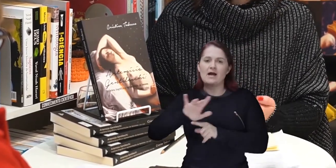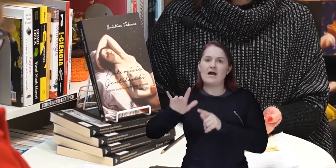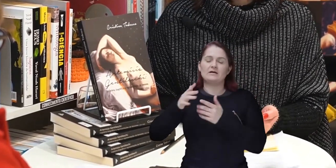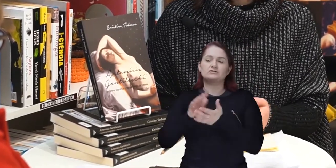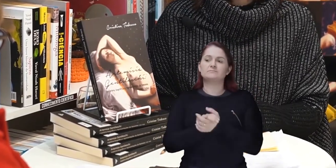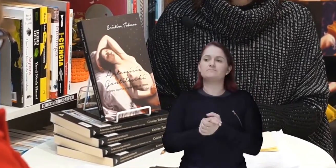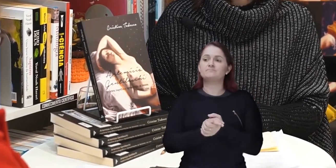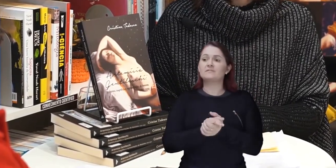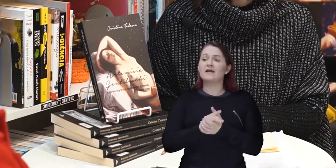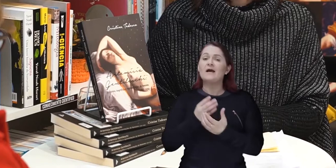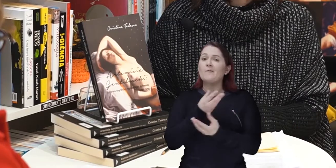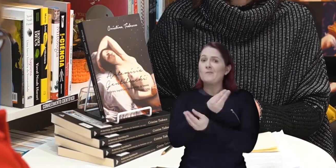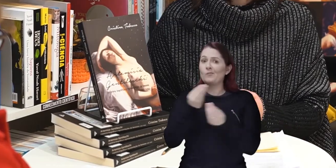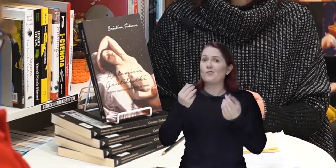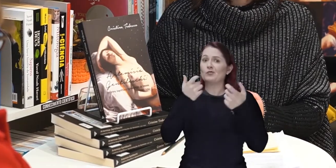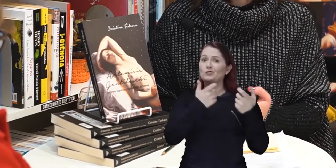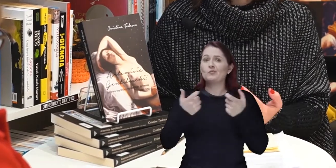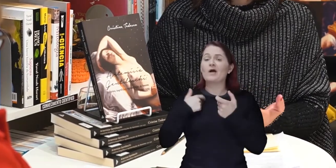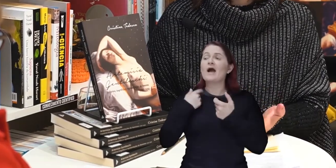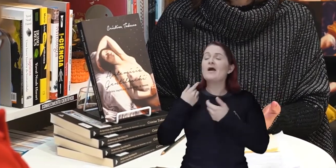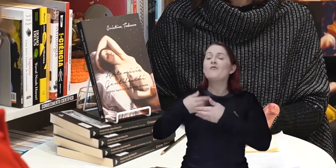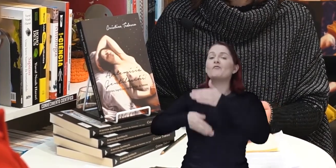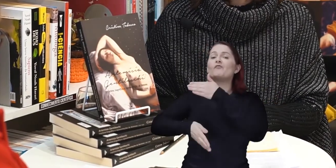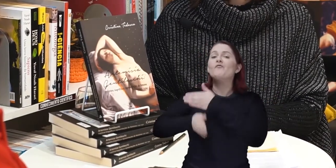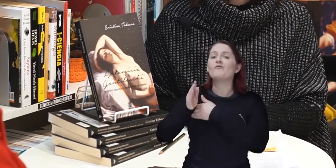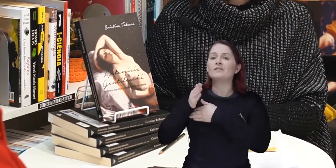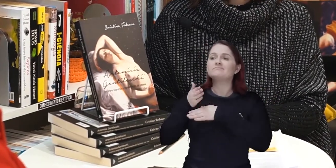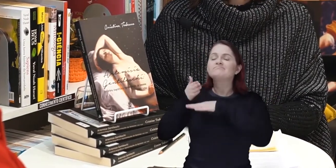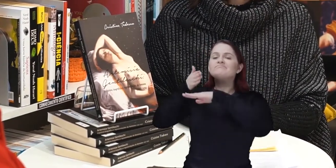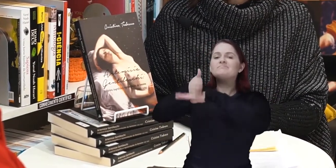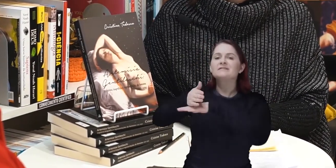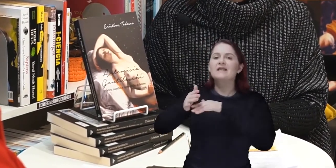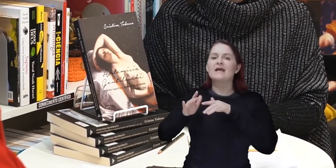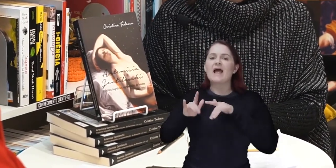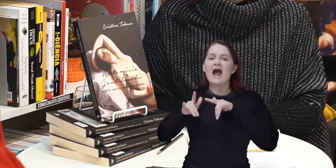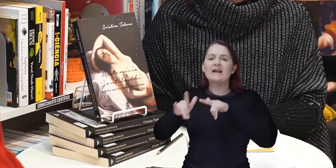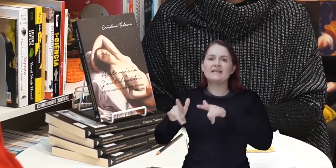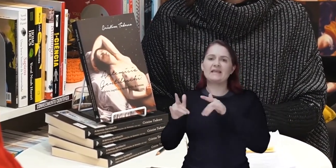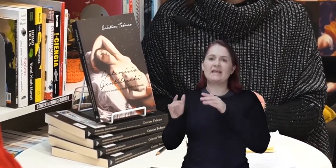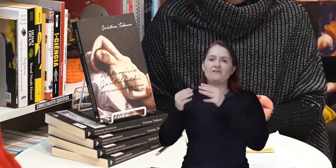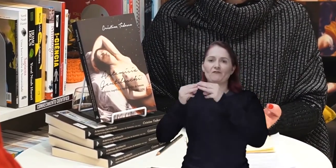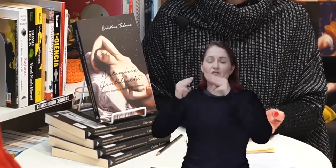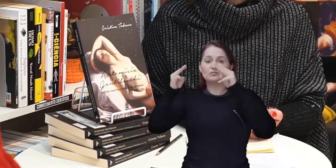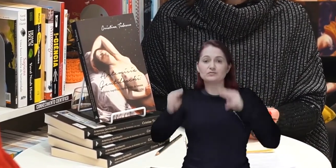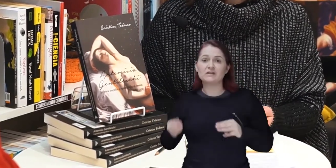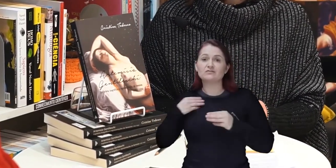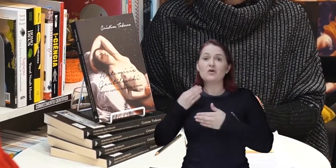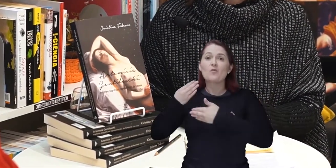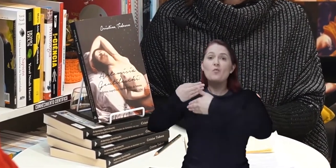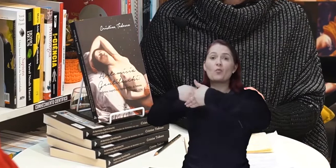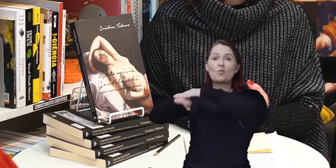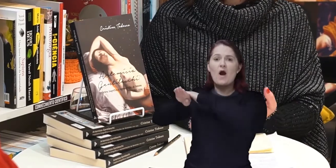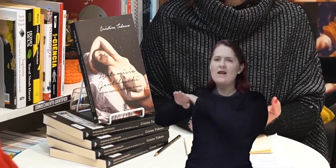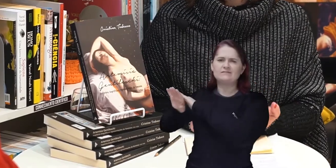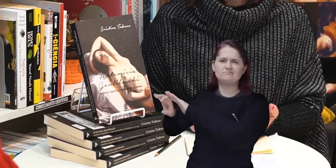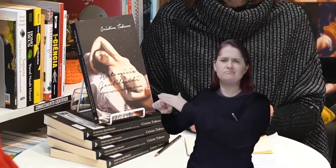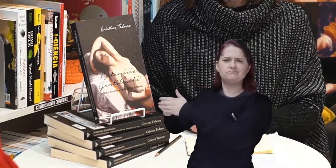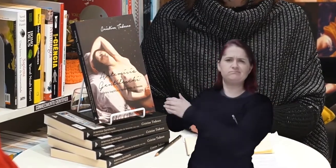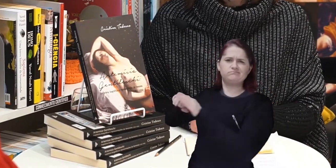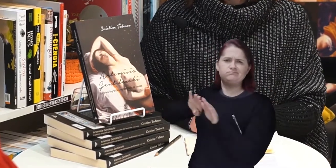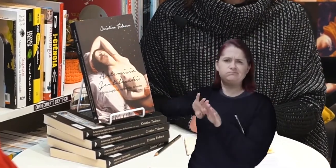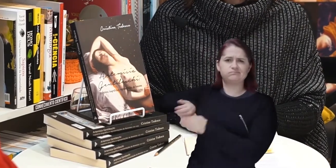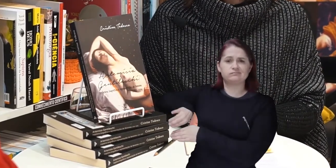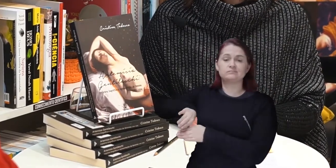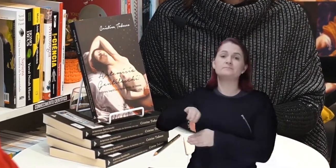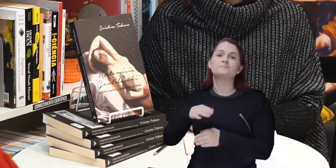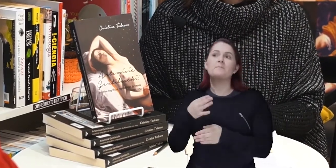visuais, em vários acervos que eu visitei, as obras estavam em depósitos dos museus, ou então em bibliotecas